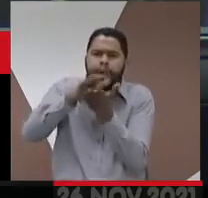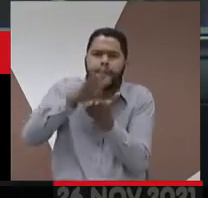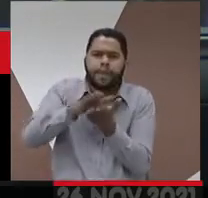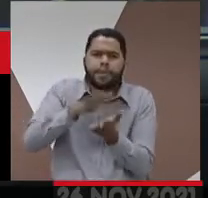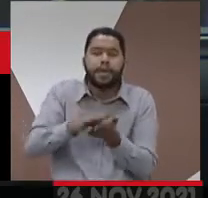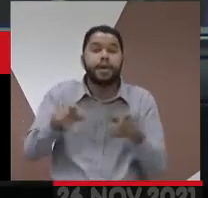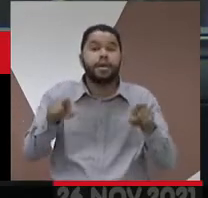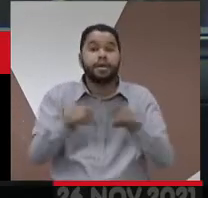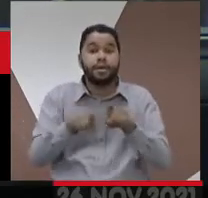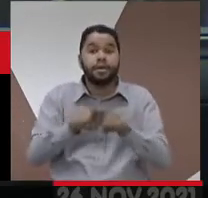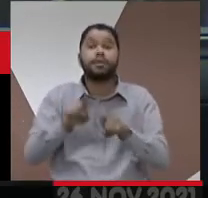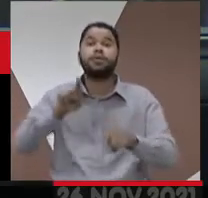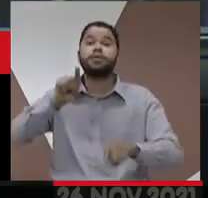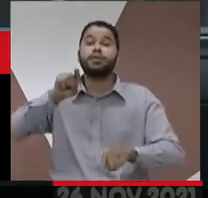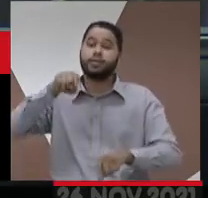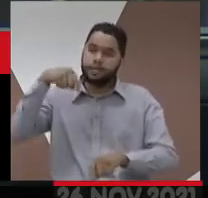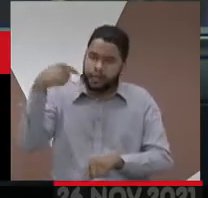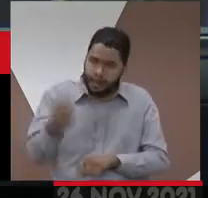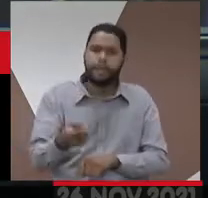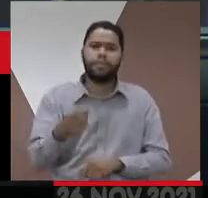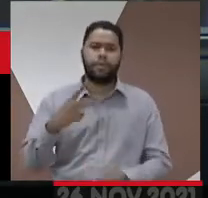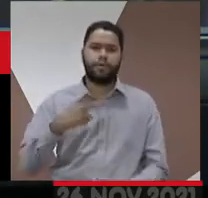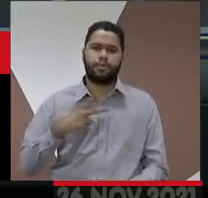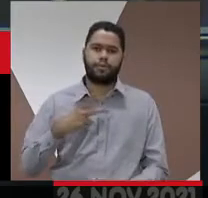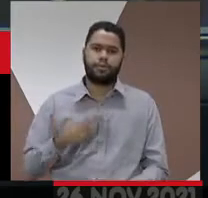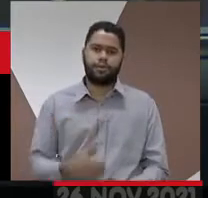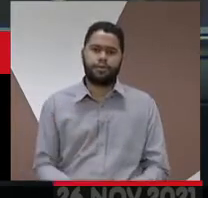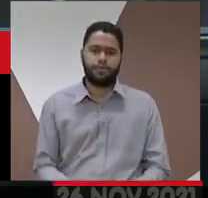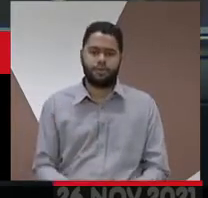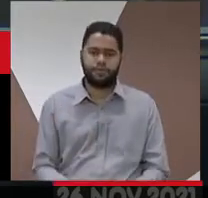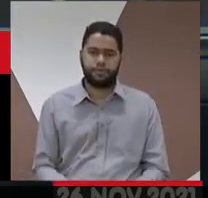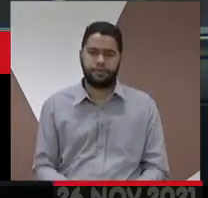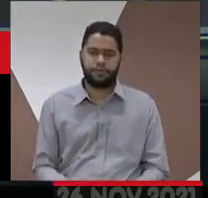e depois a privatização.